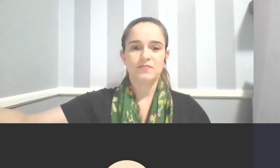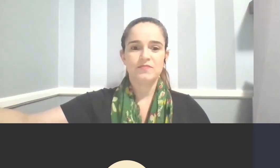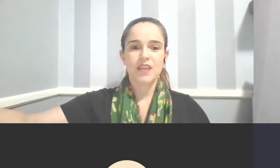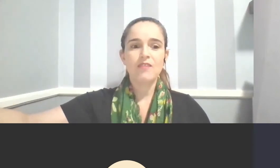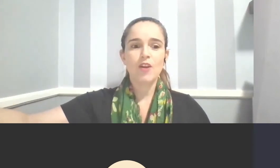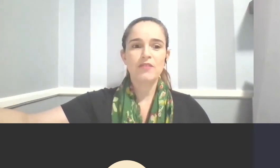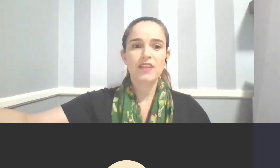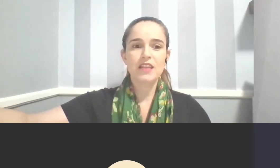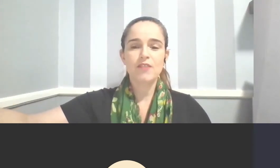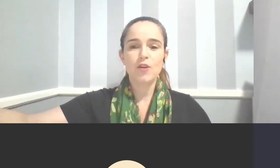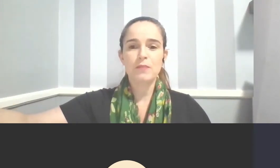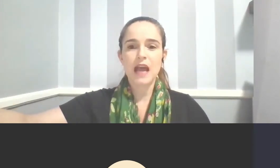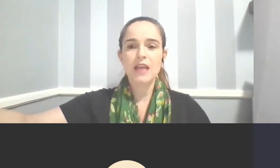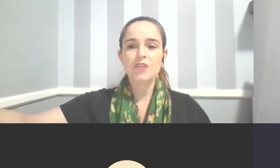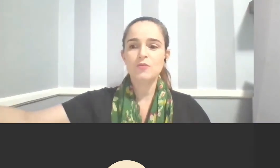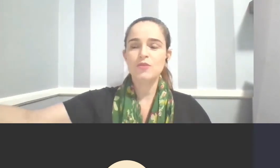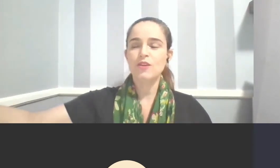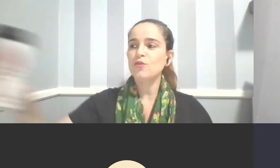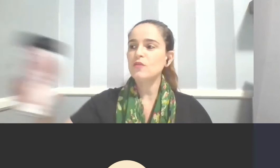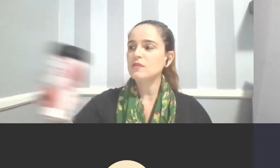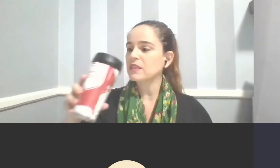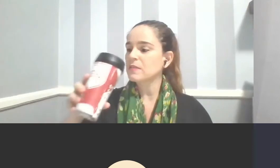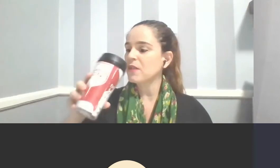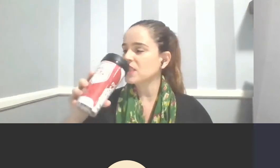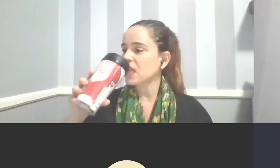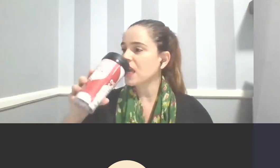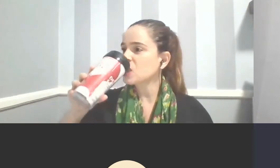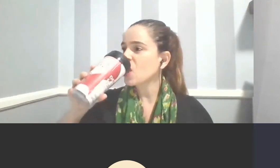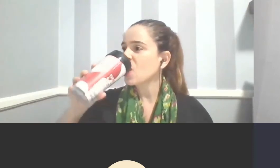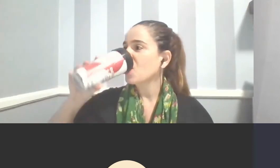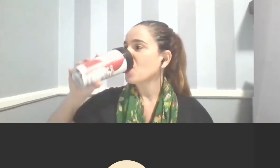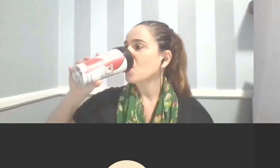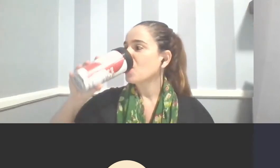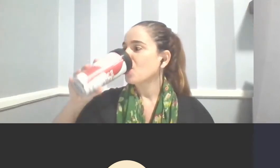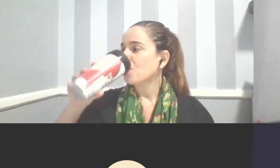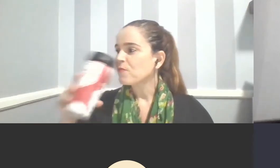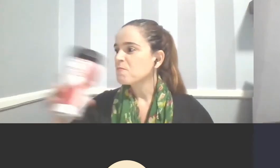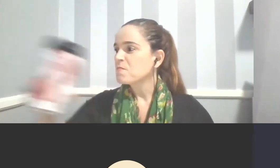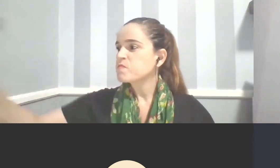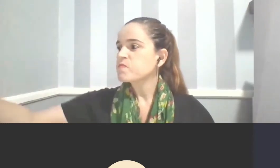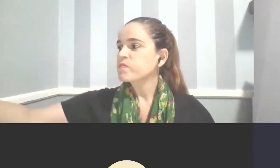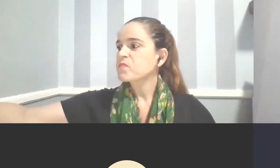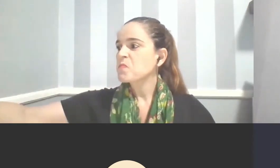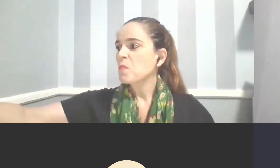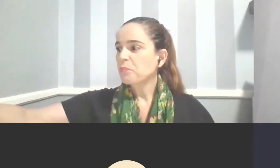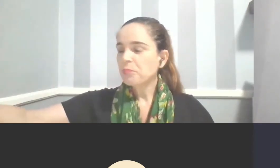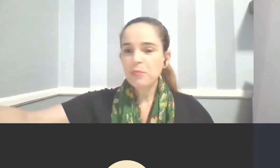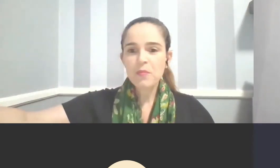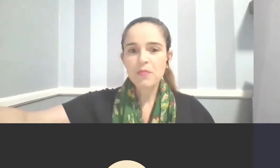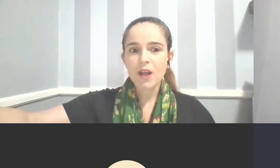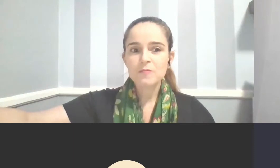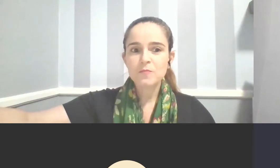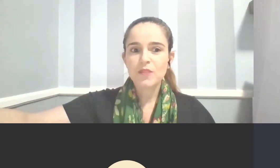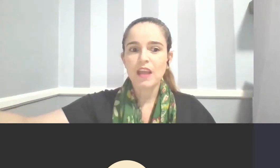Decide. Quem falou para frente, quem falou para trás, dou-lhe uma, dou-lhe duas, vamos fazer melhor de 3. Tem que ir pra trás, pra dar pressão